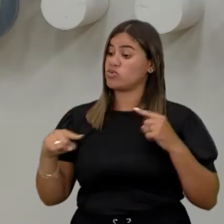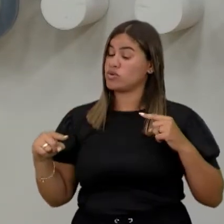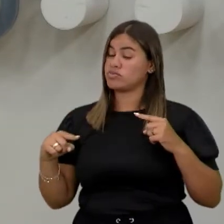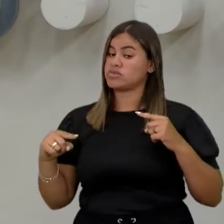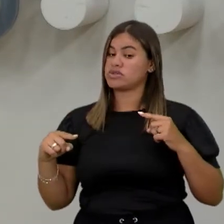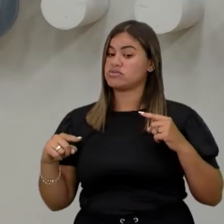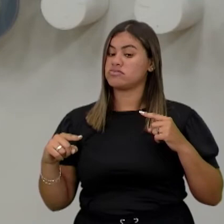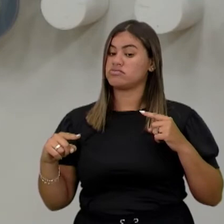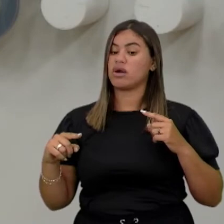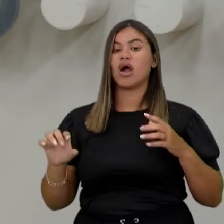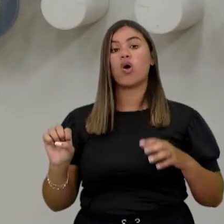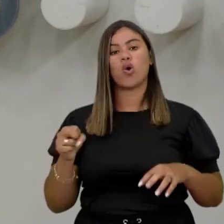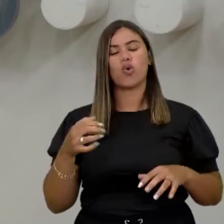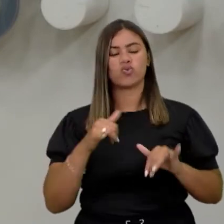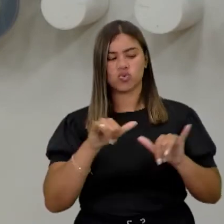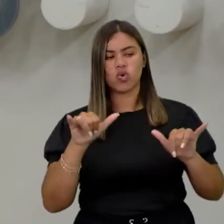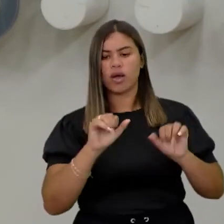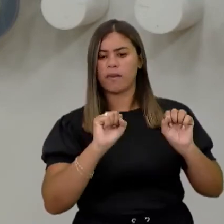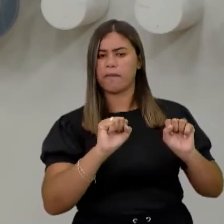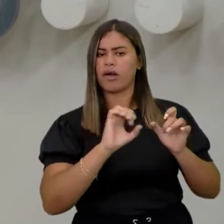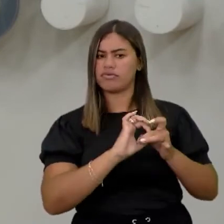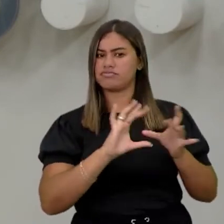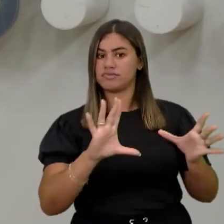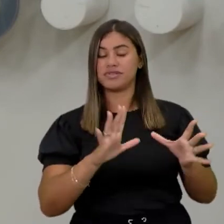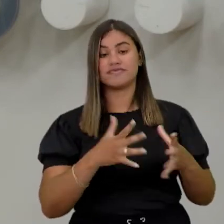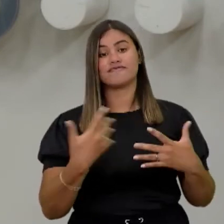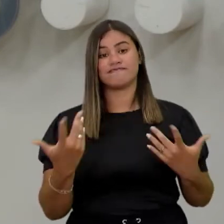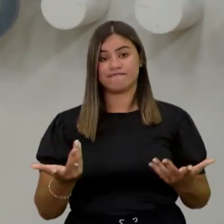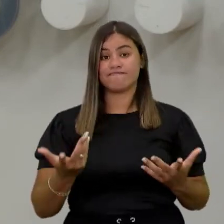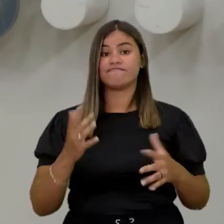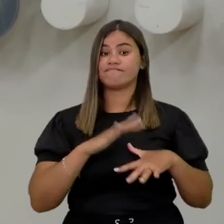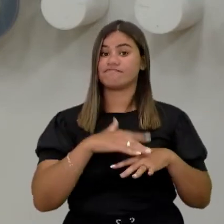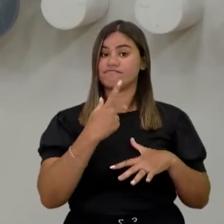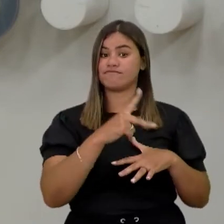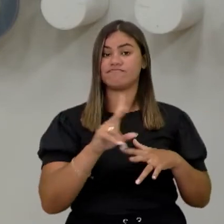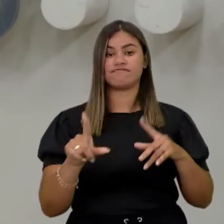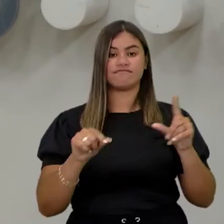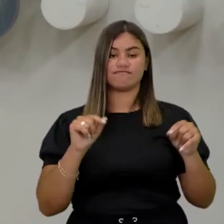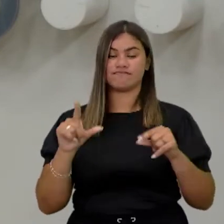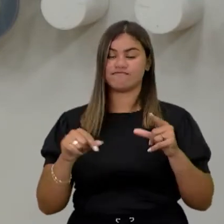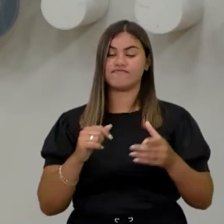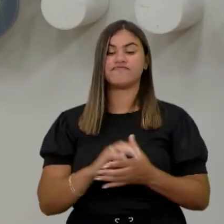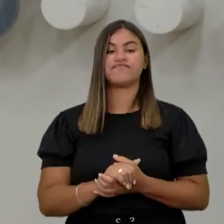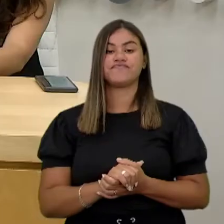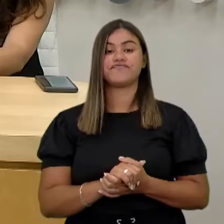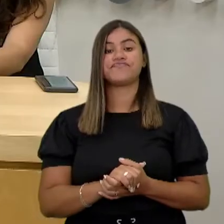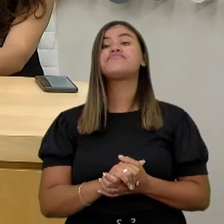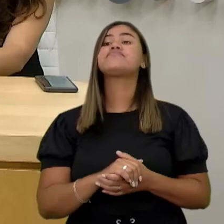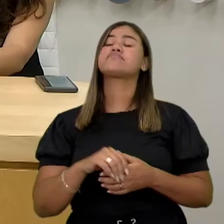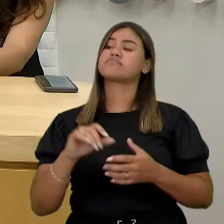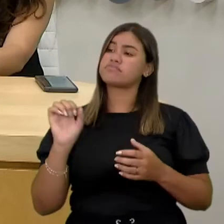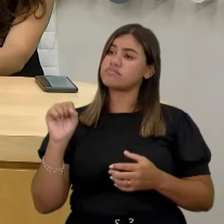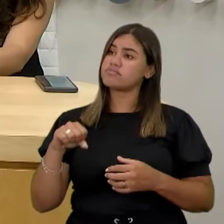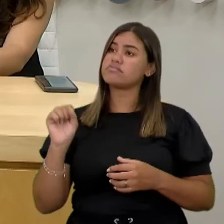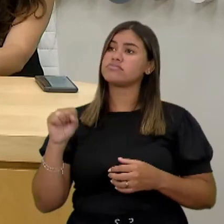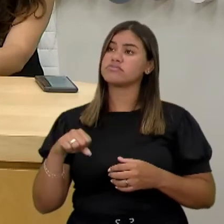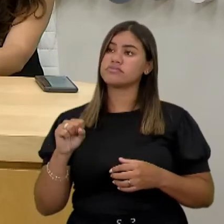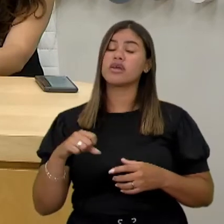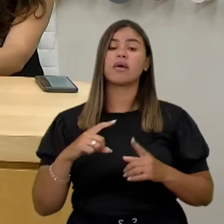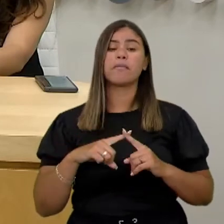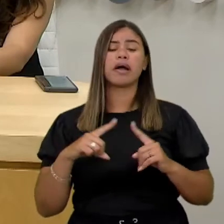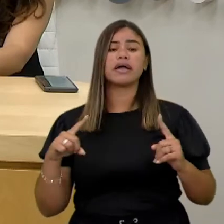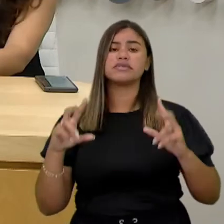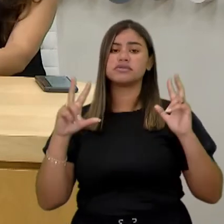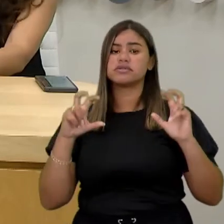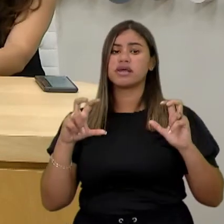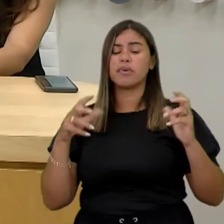E aí até é uma missão difícil ser jornalista, né? Mas o que é interessante é que os assuntos que nós levantamos aqui são assuntos importantes,